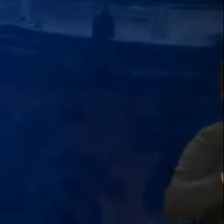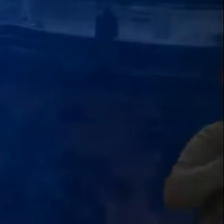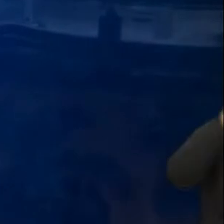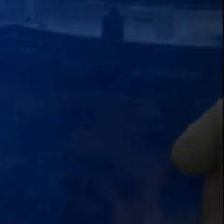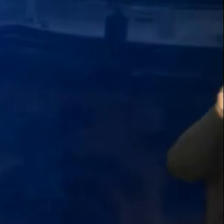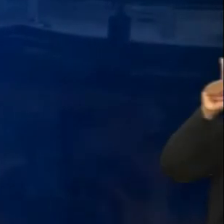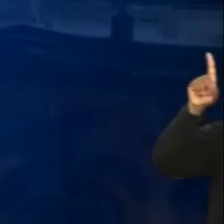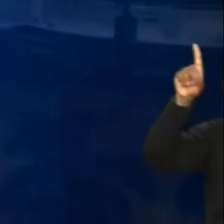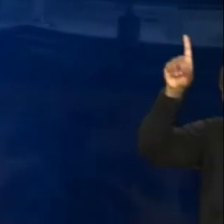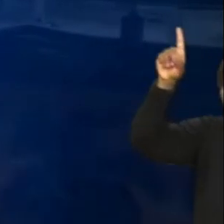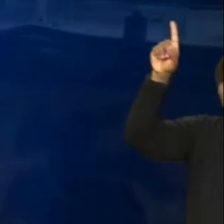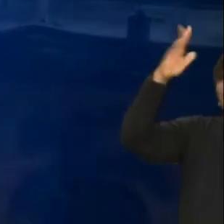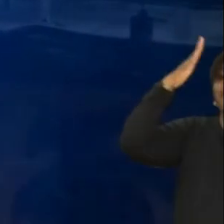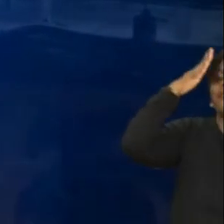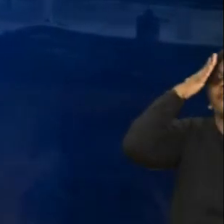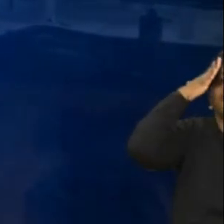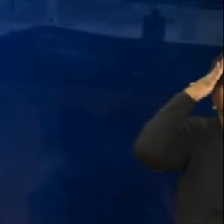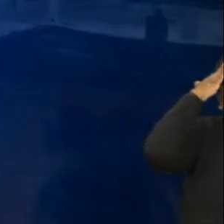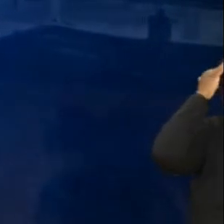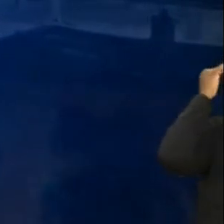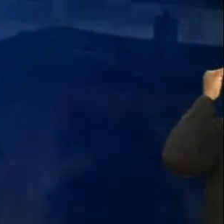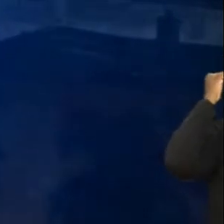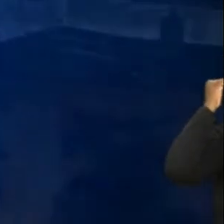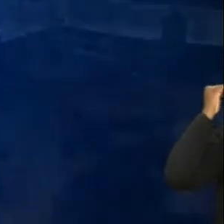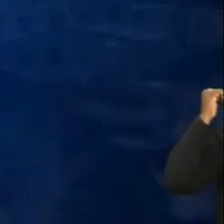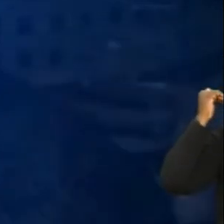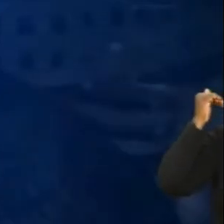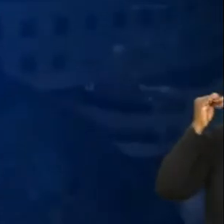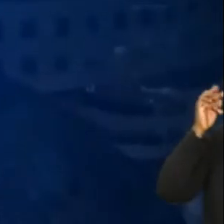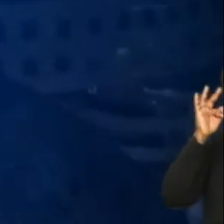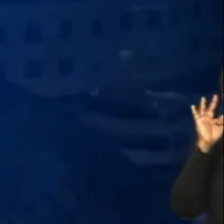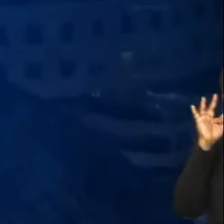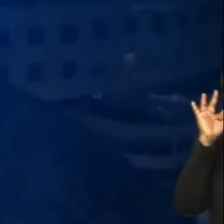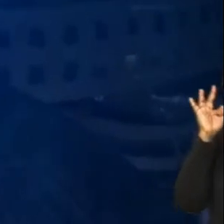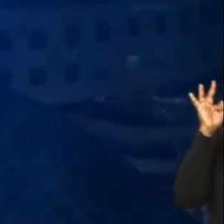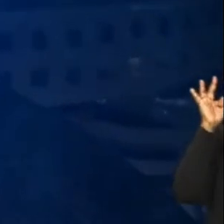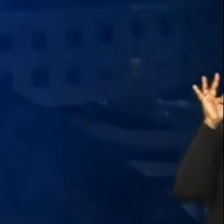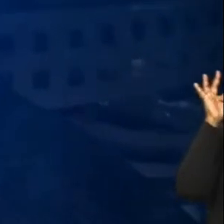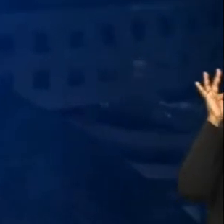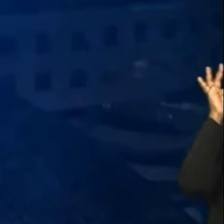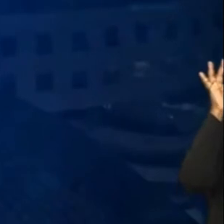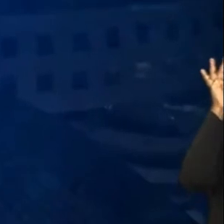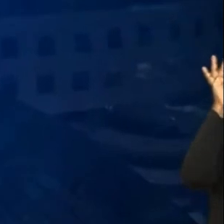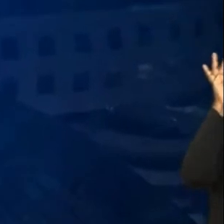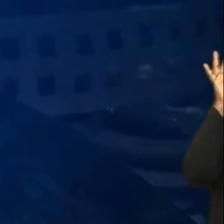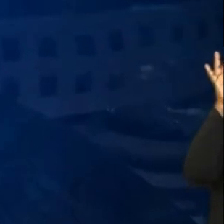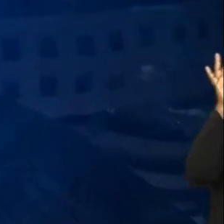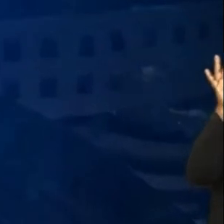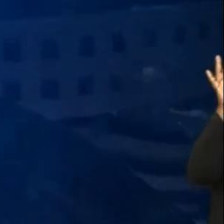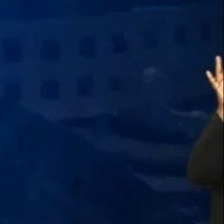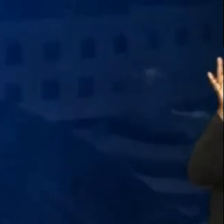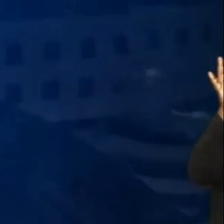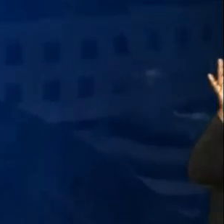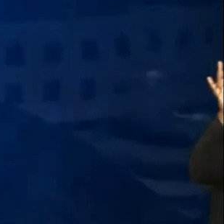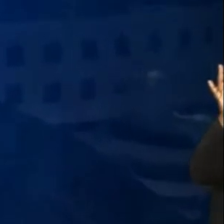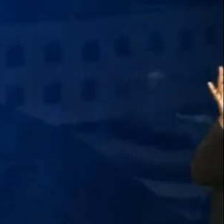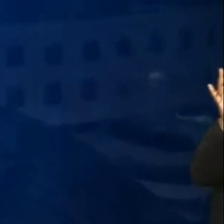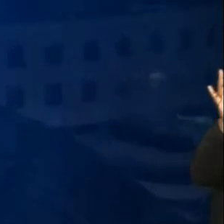Pois só eu sei, pois só eu sei, do amanhã, do